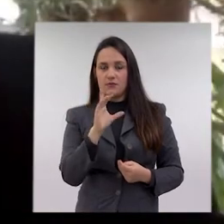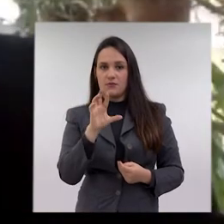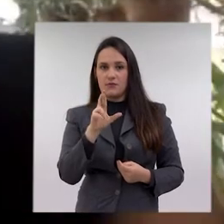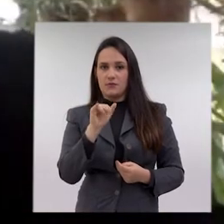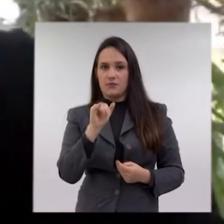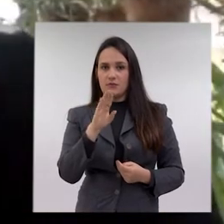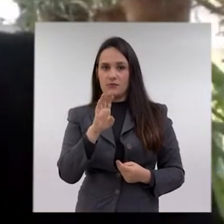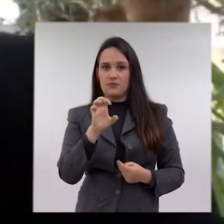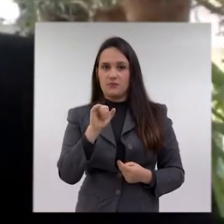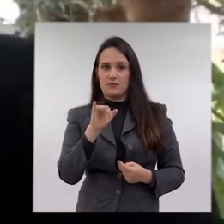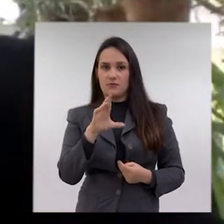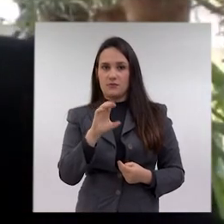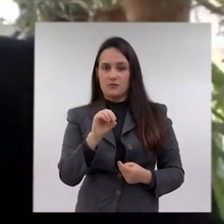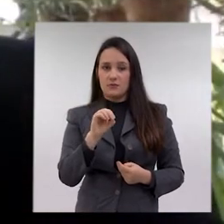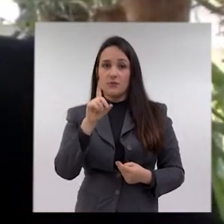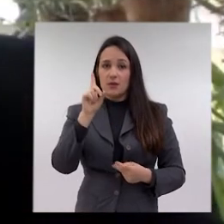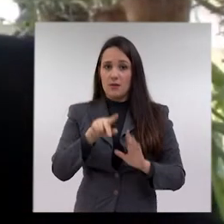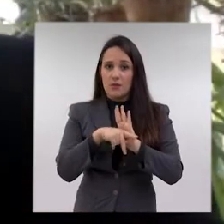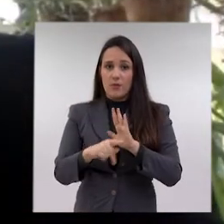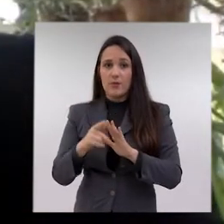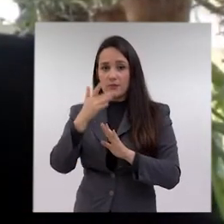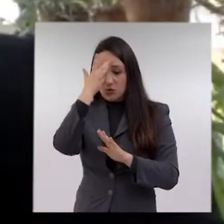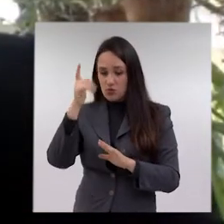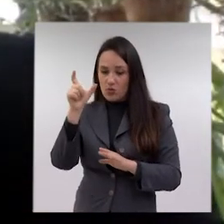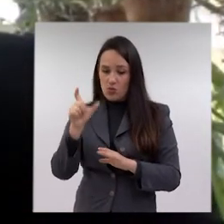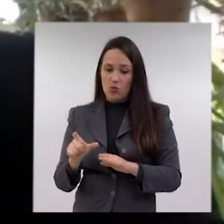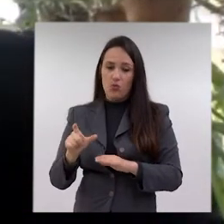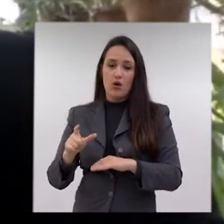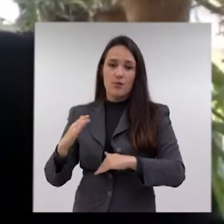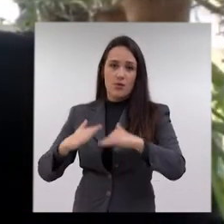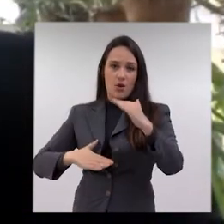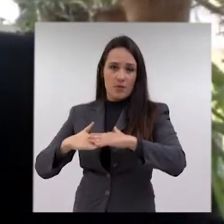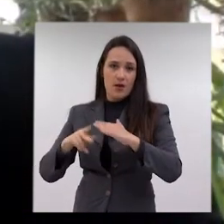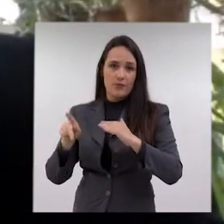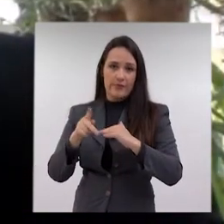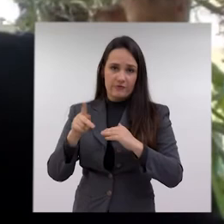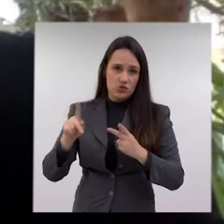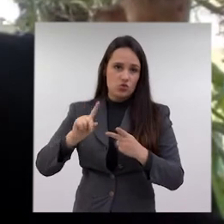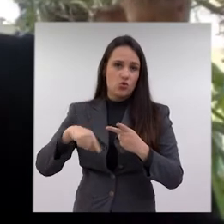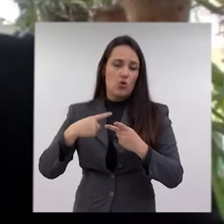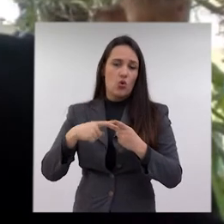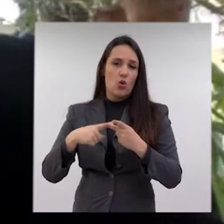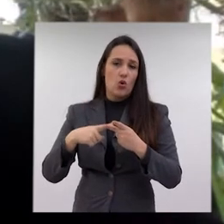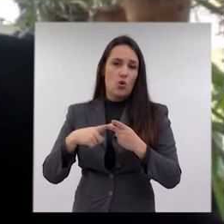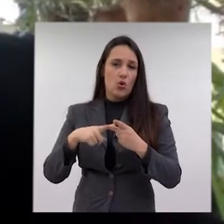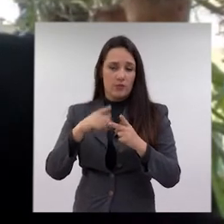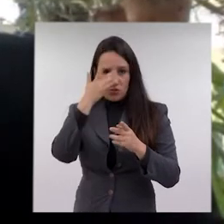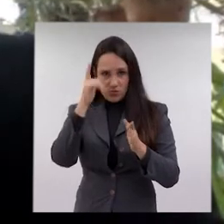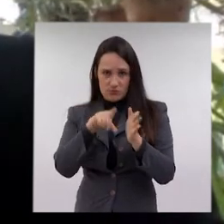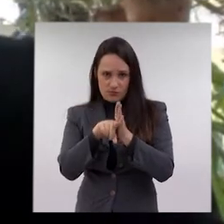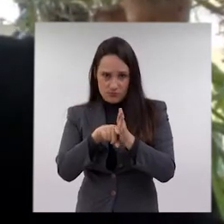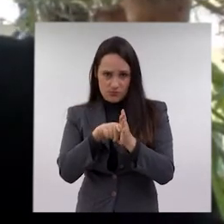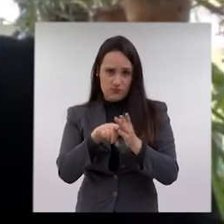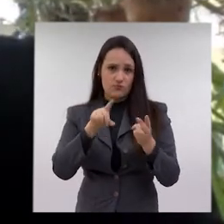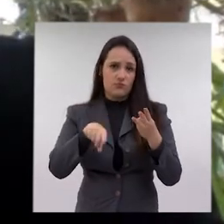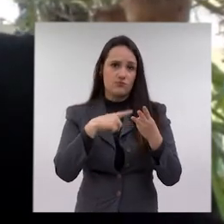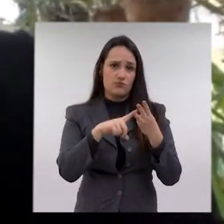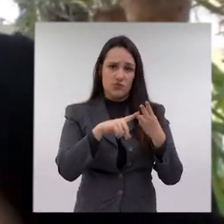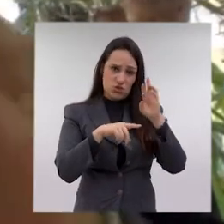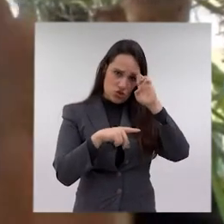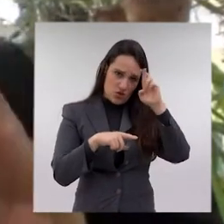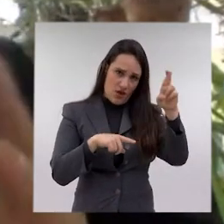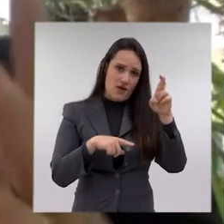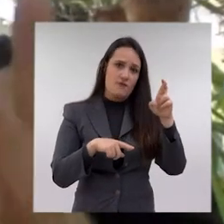como o próprio nome diz, né, são para educadores, pesquisadores, gestores acadêmicos